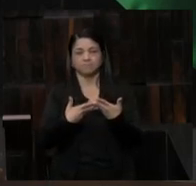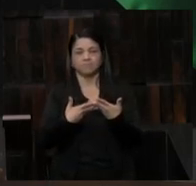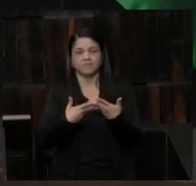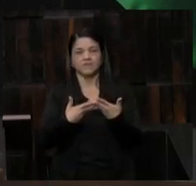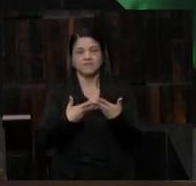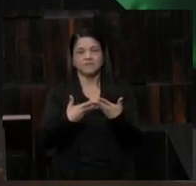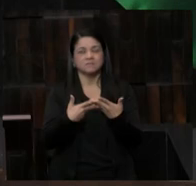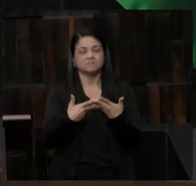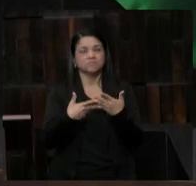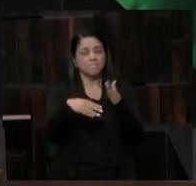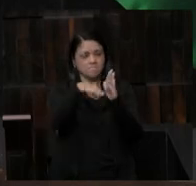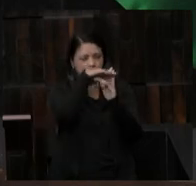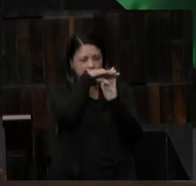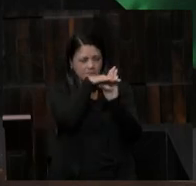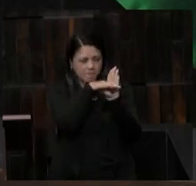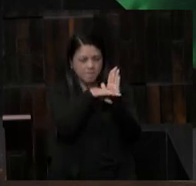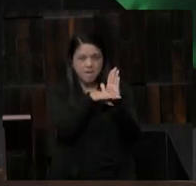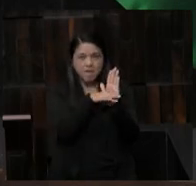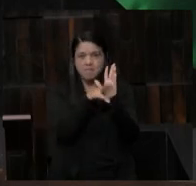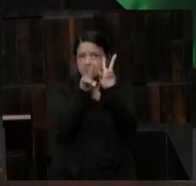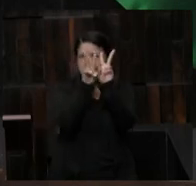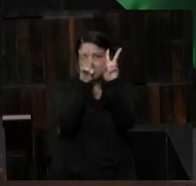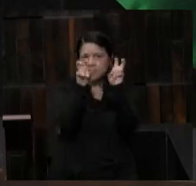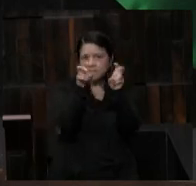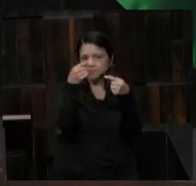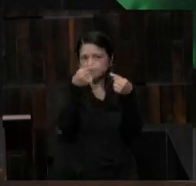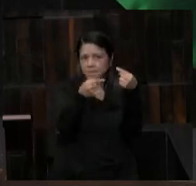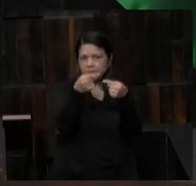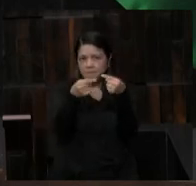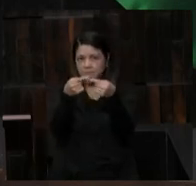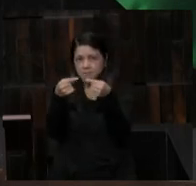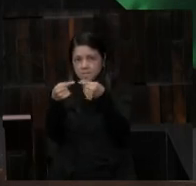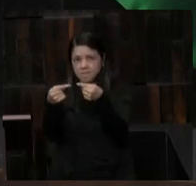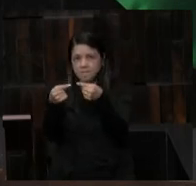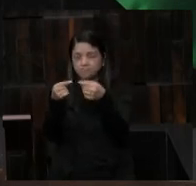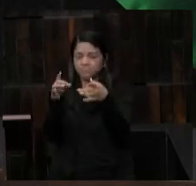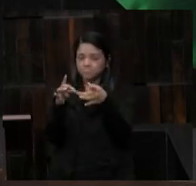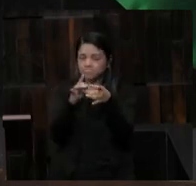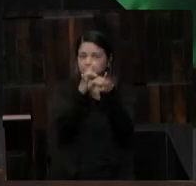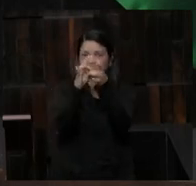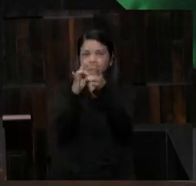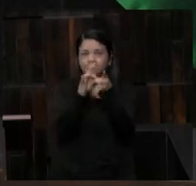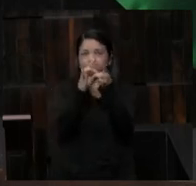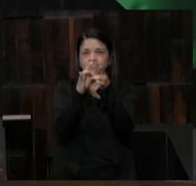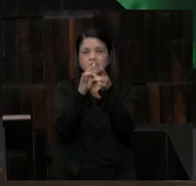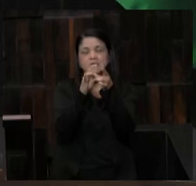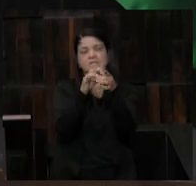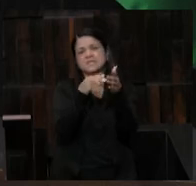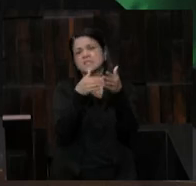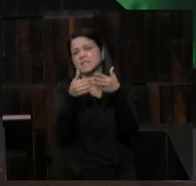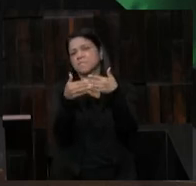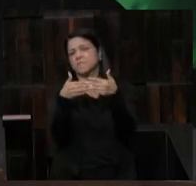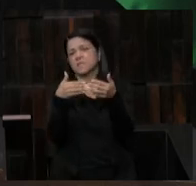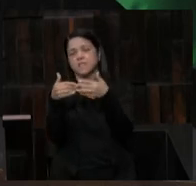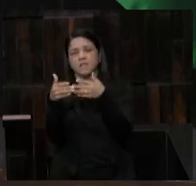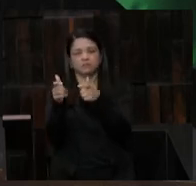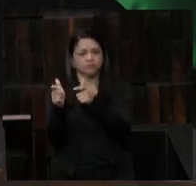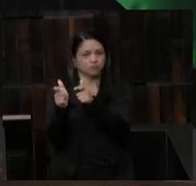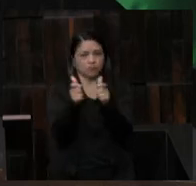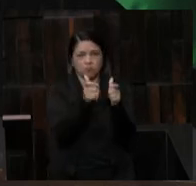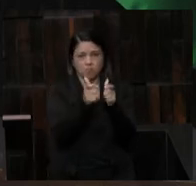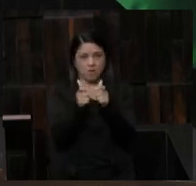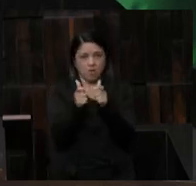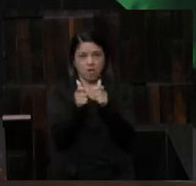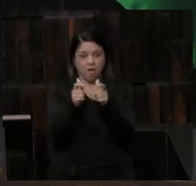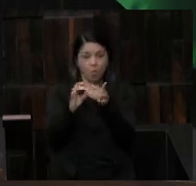fala sobre a pauta da importância, eu acho que mais a gente se une, independente de cada um, da onde esteja, mas é